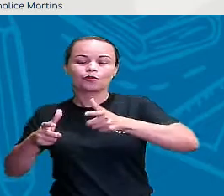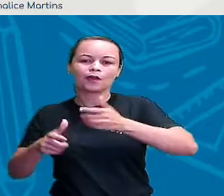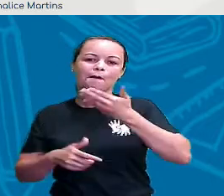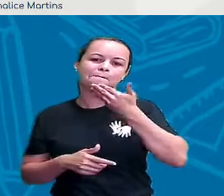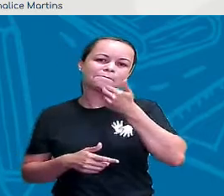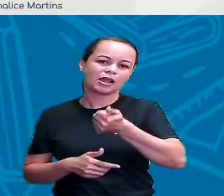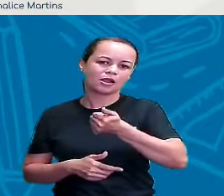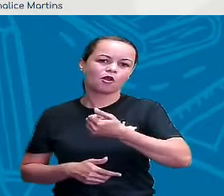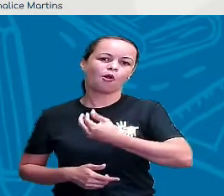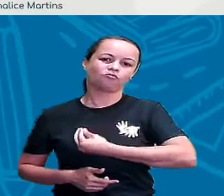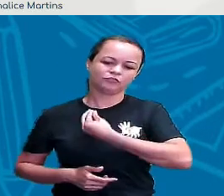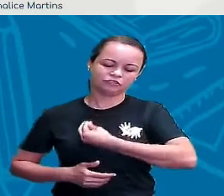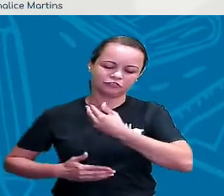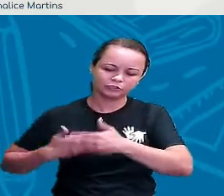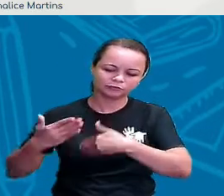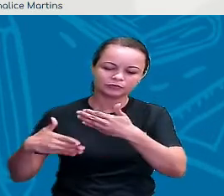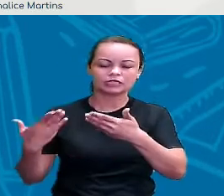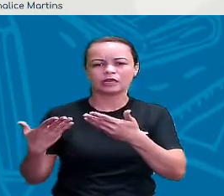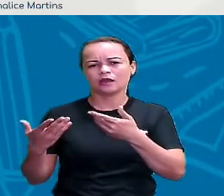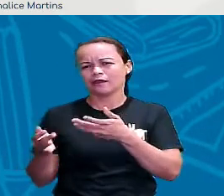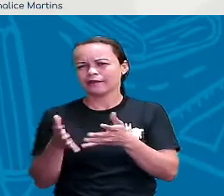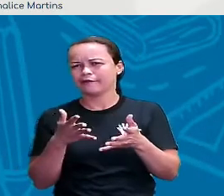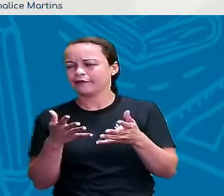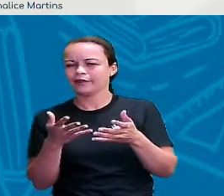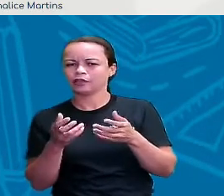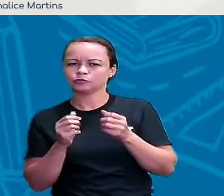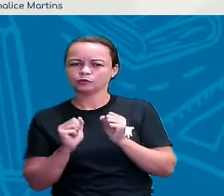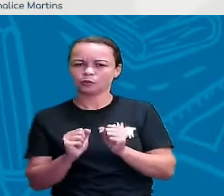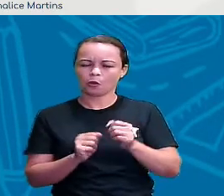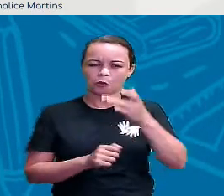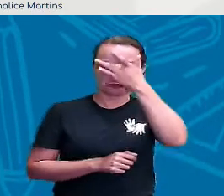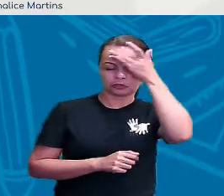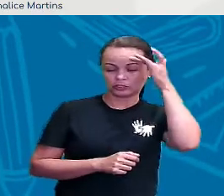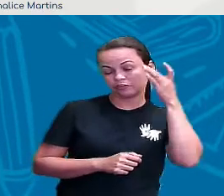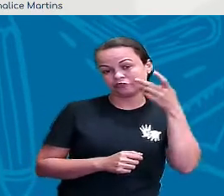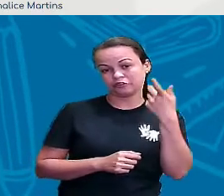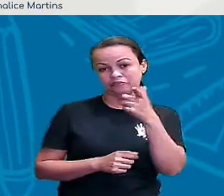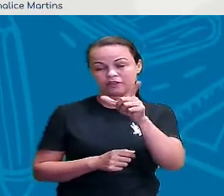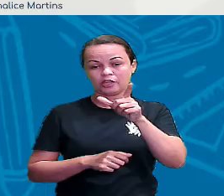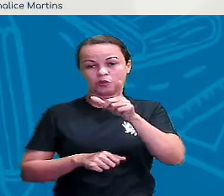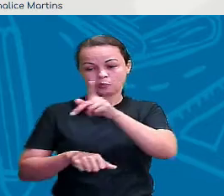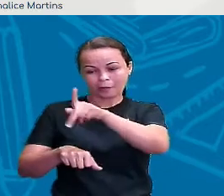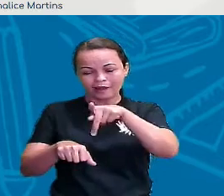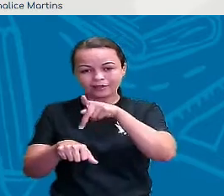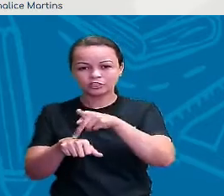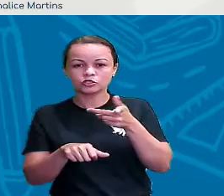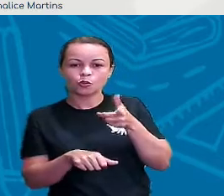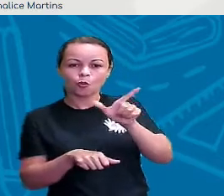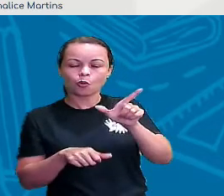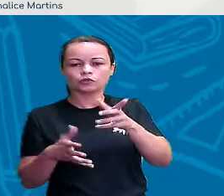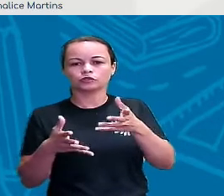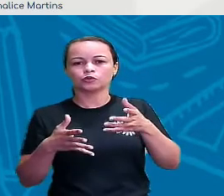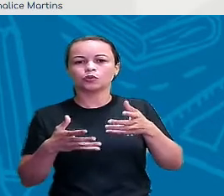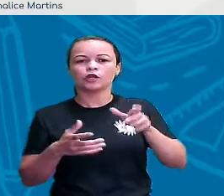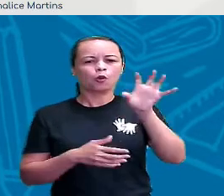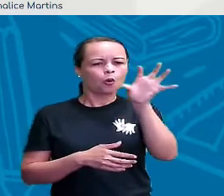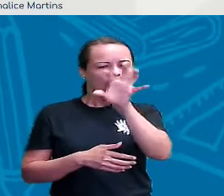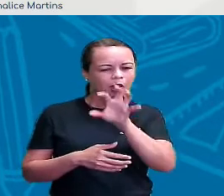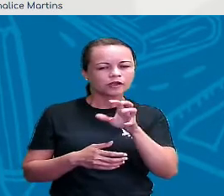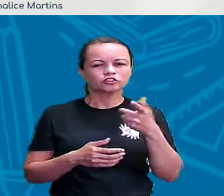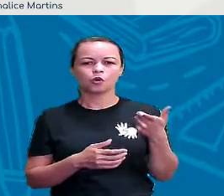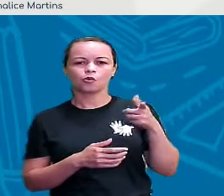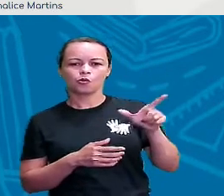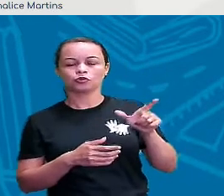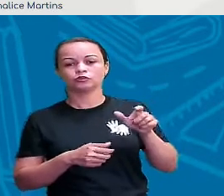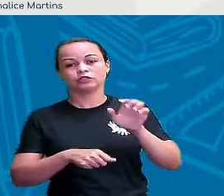vida. E aí, de vida, melhores condições. As pessoas podem morar em outro país, em outra região, em outro estado